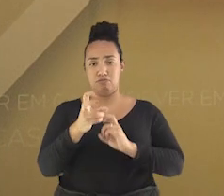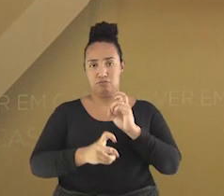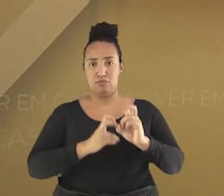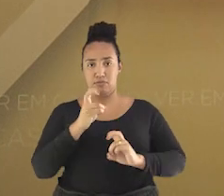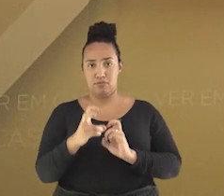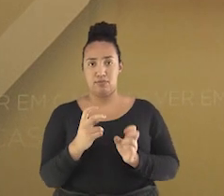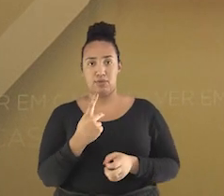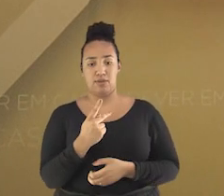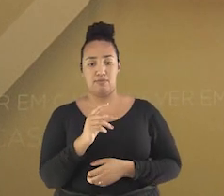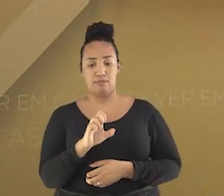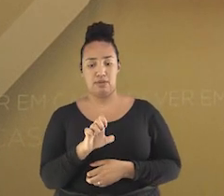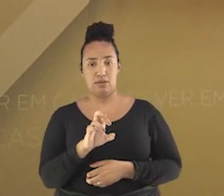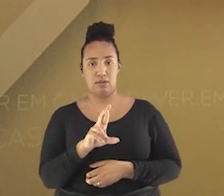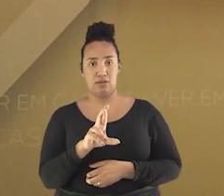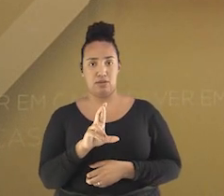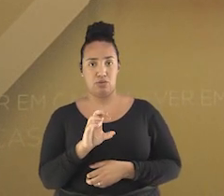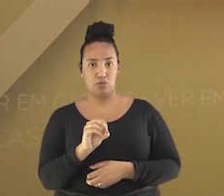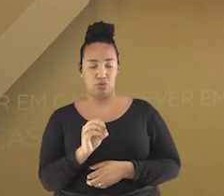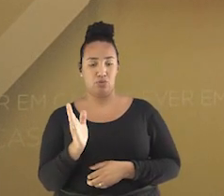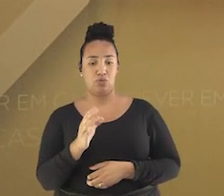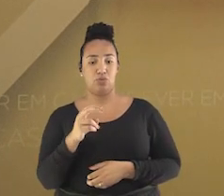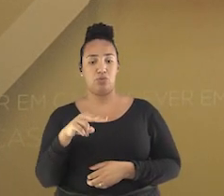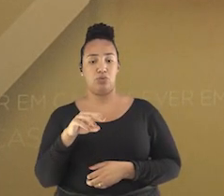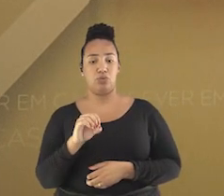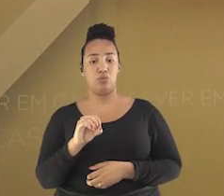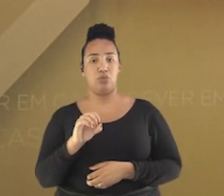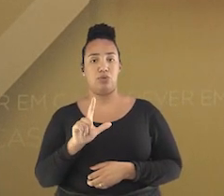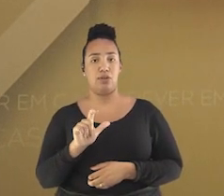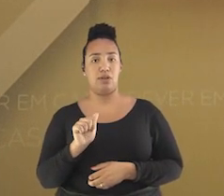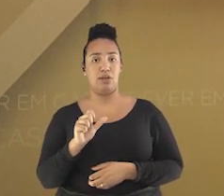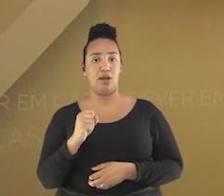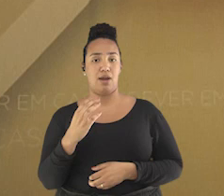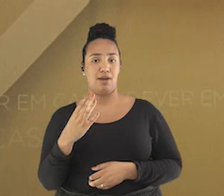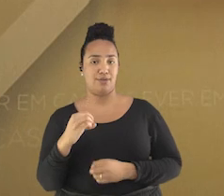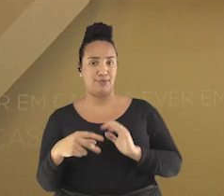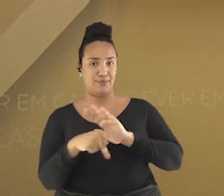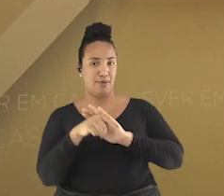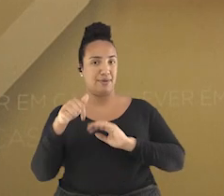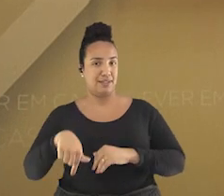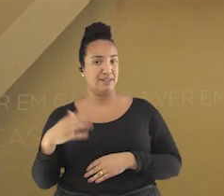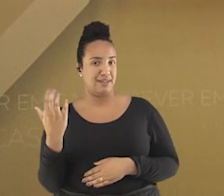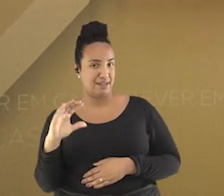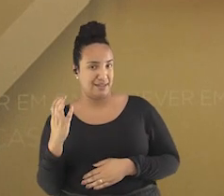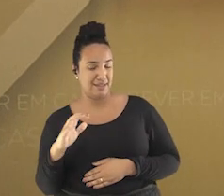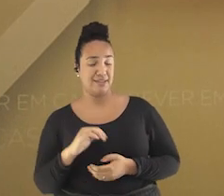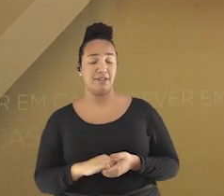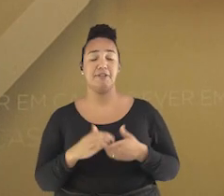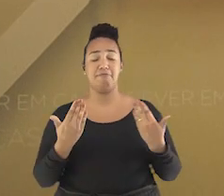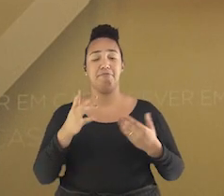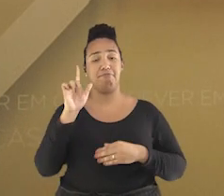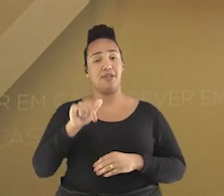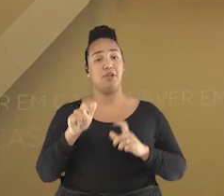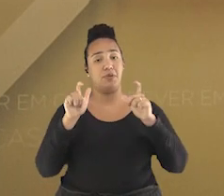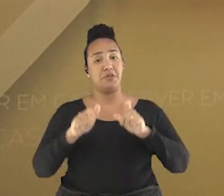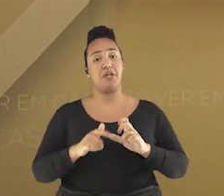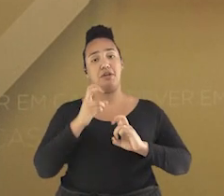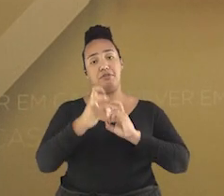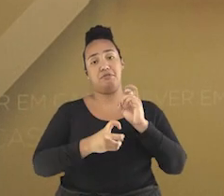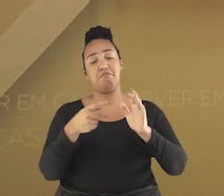ferroviária Pedro Nolasco em Cariacica? Essa aqui que está na imagem? Ela é uma estação ferroviária